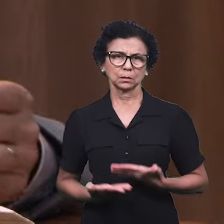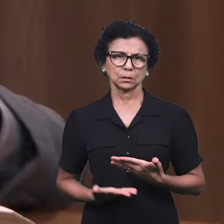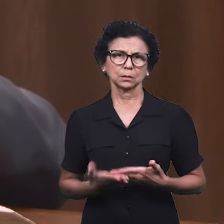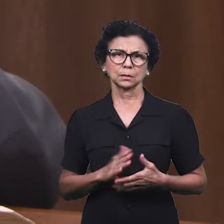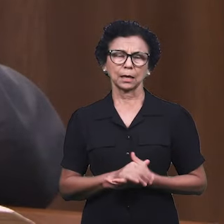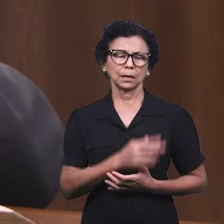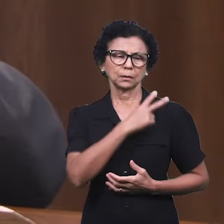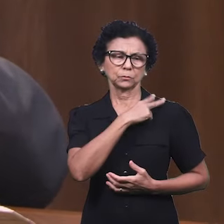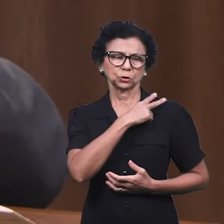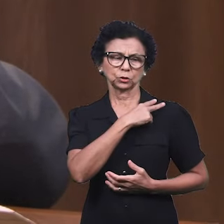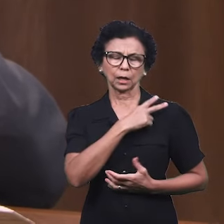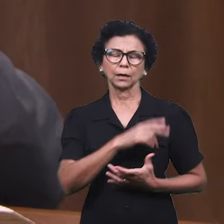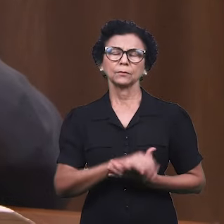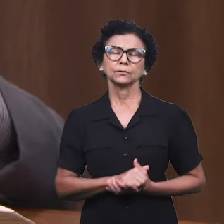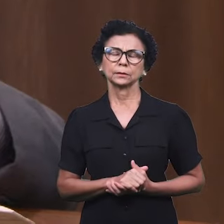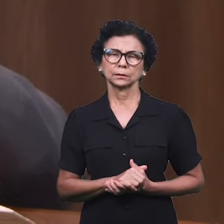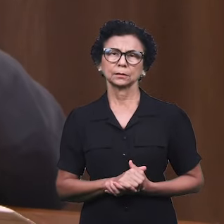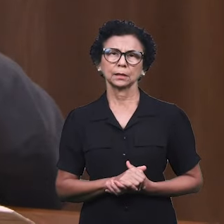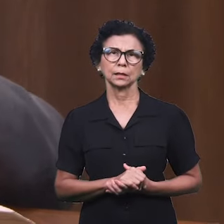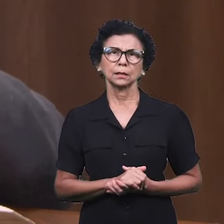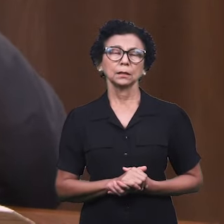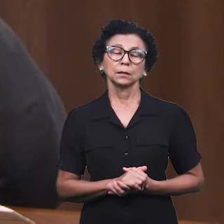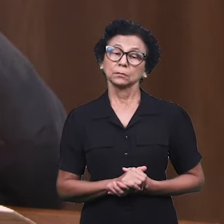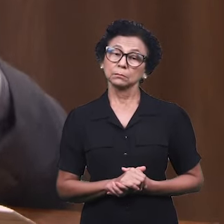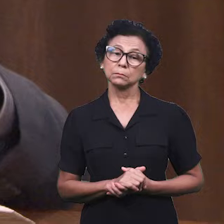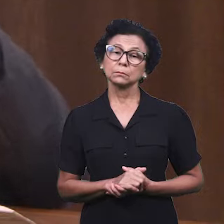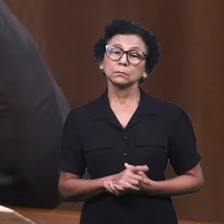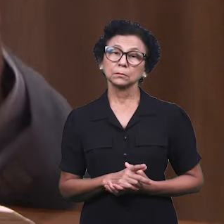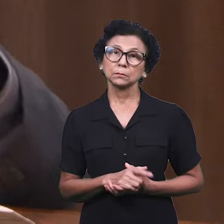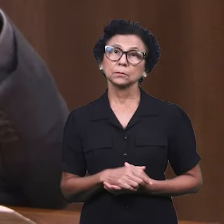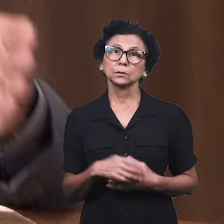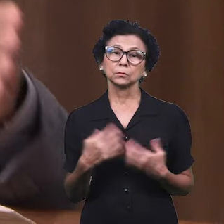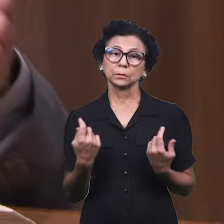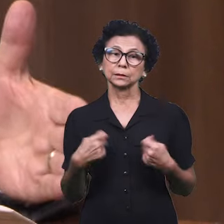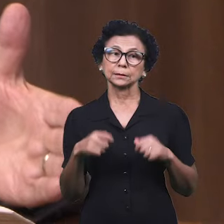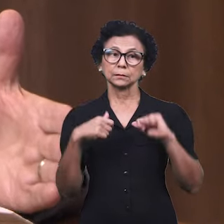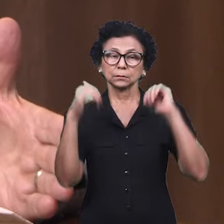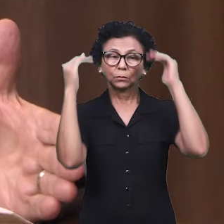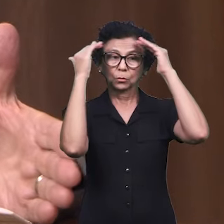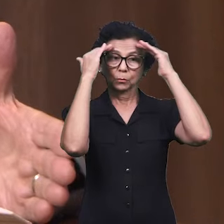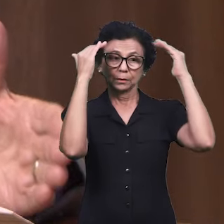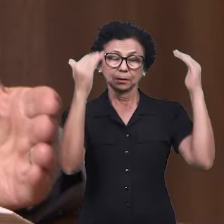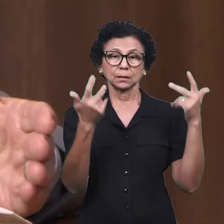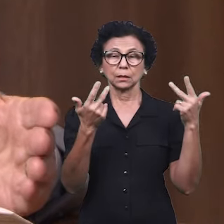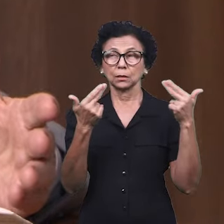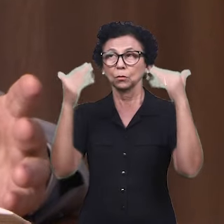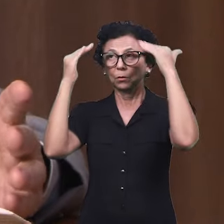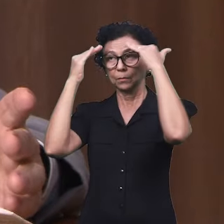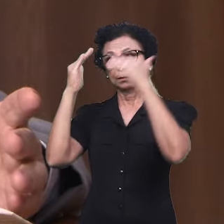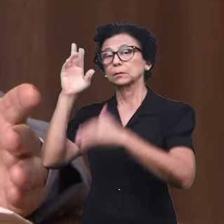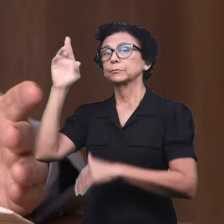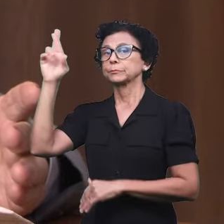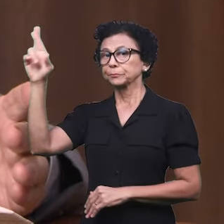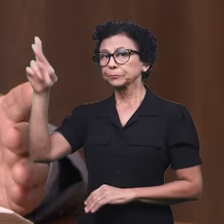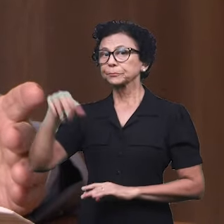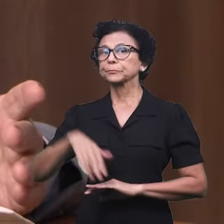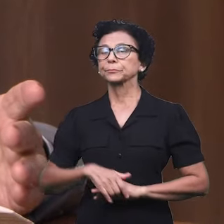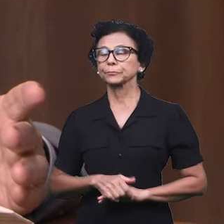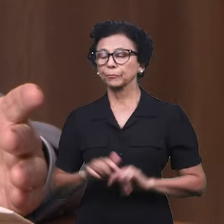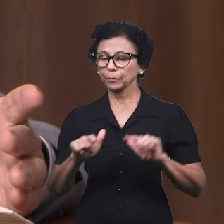também, nós devemos fazer como se estivesse fazendo para o Senhor. Muito bom. Então de